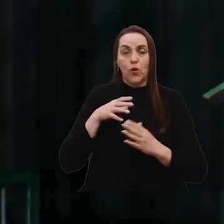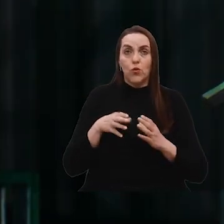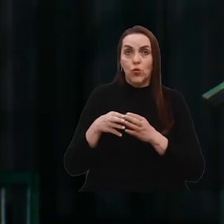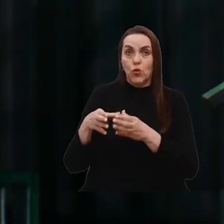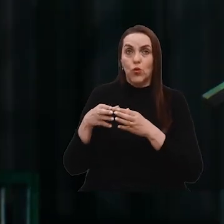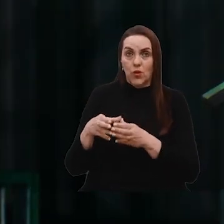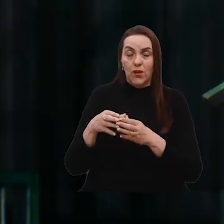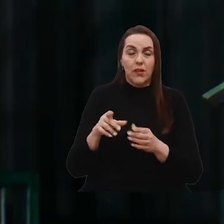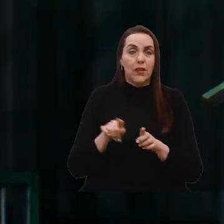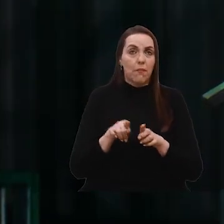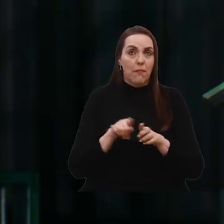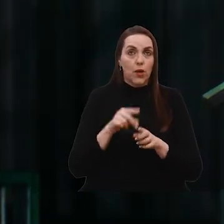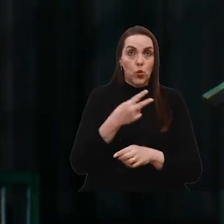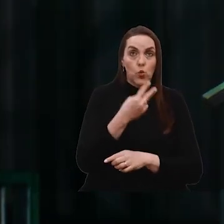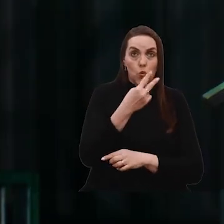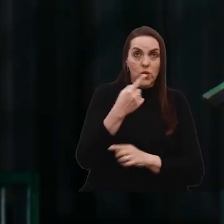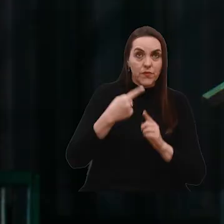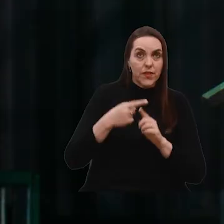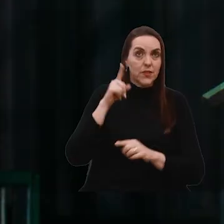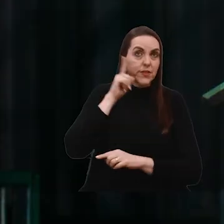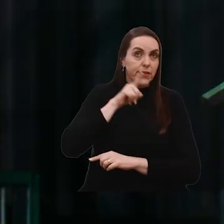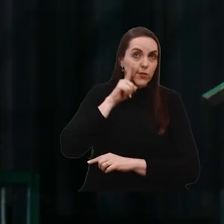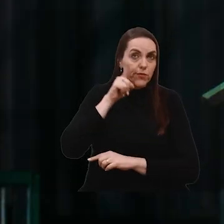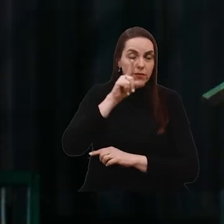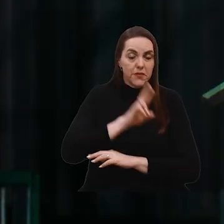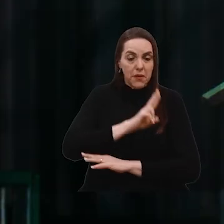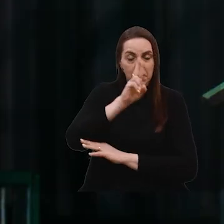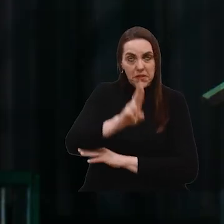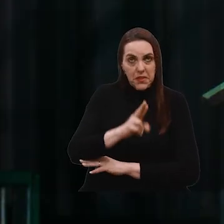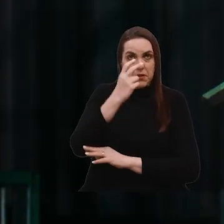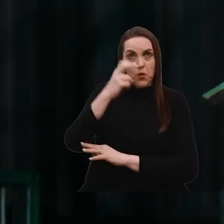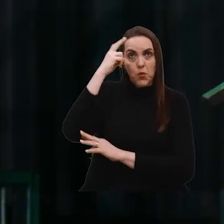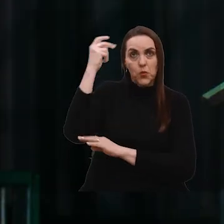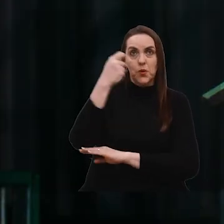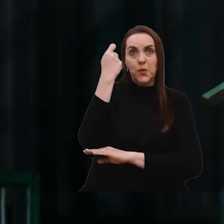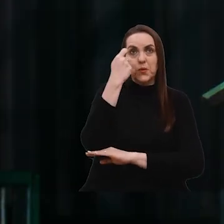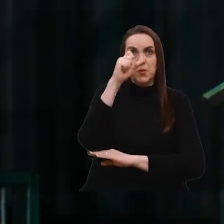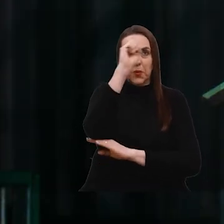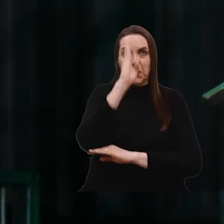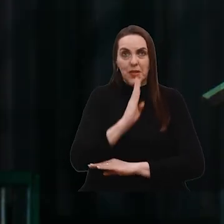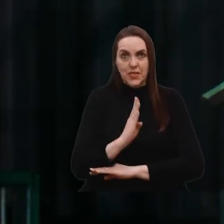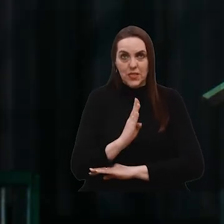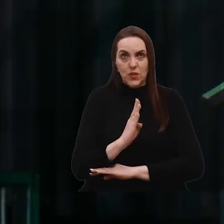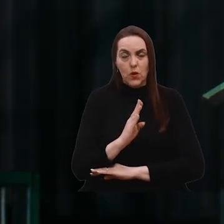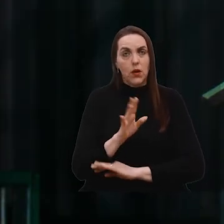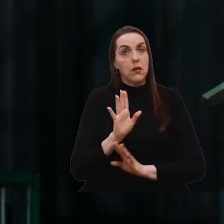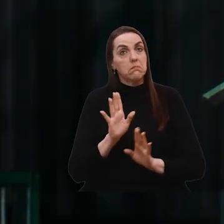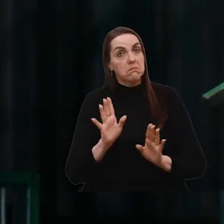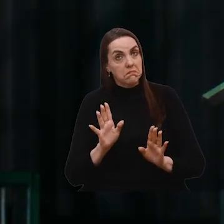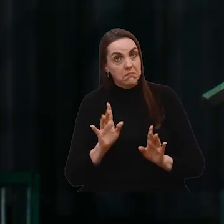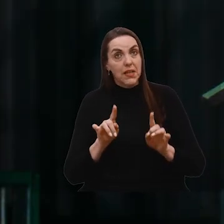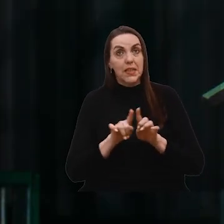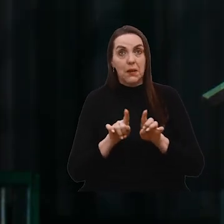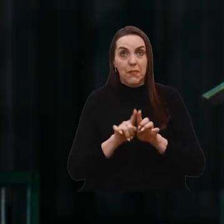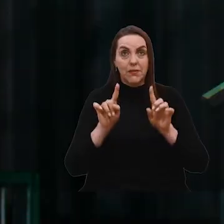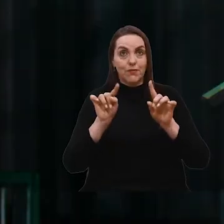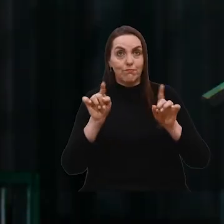turnês nacionais e internacionais, incluindo 2 nos Estados Unidos, representando a cultura do Rio Grande do Sul e do